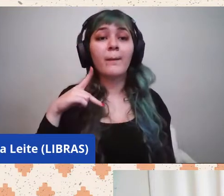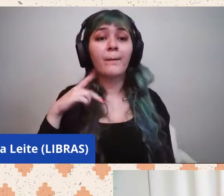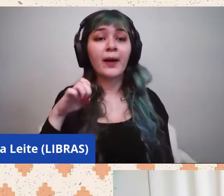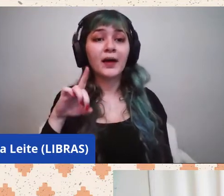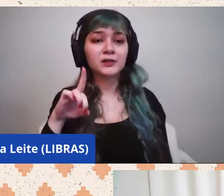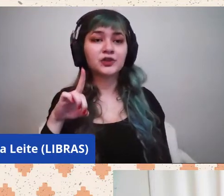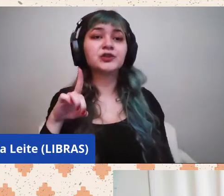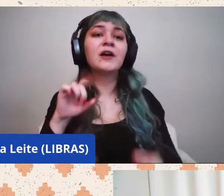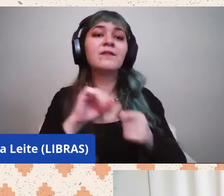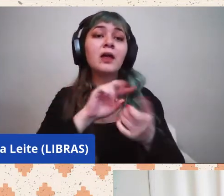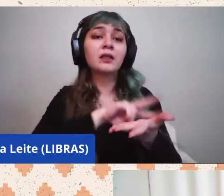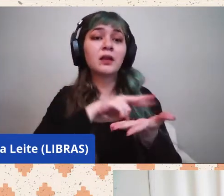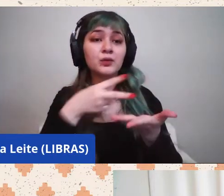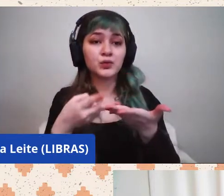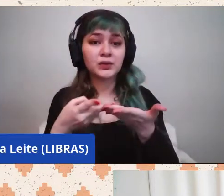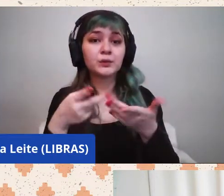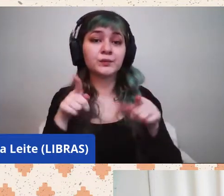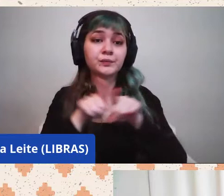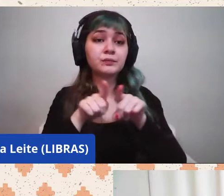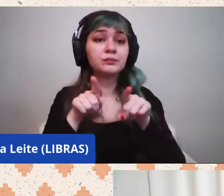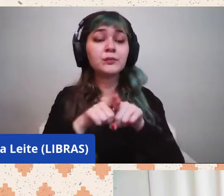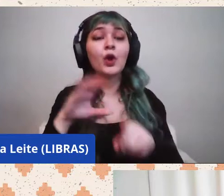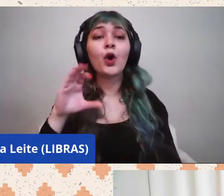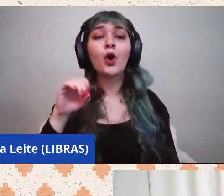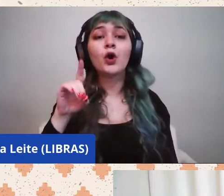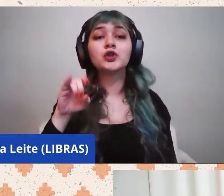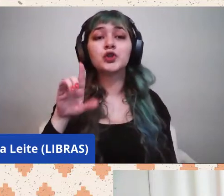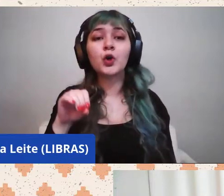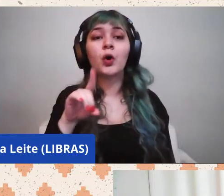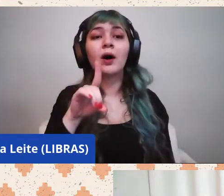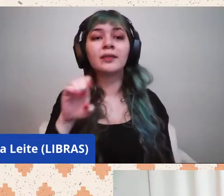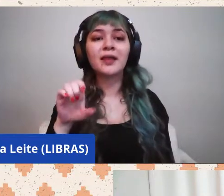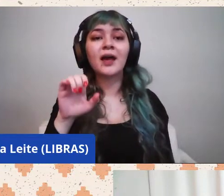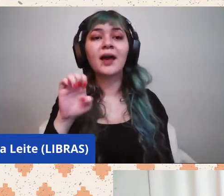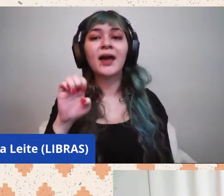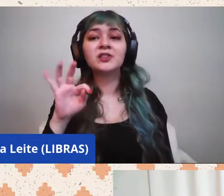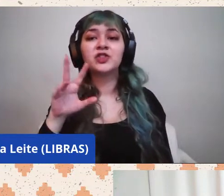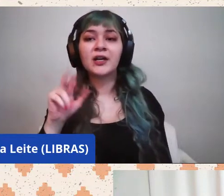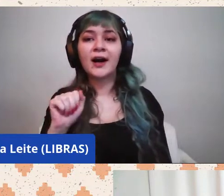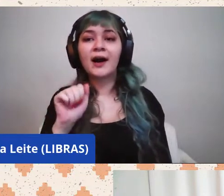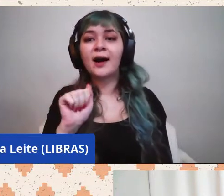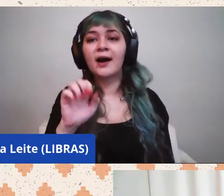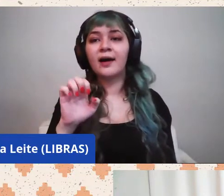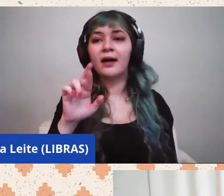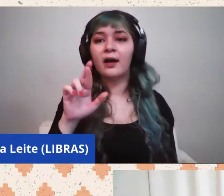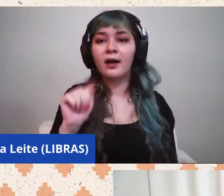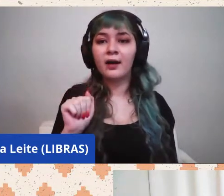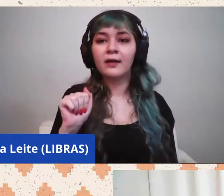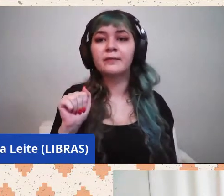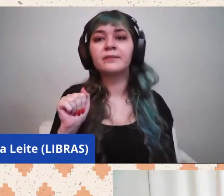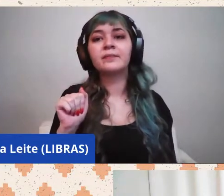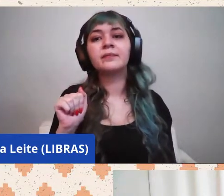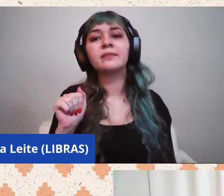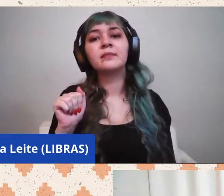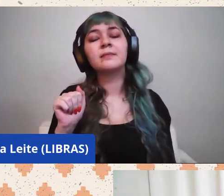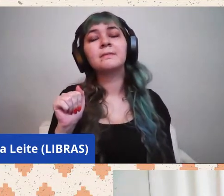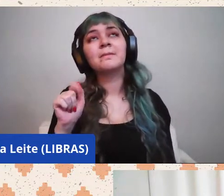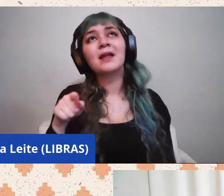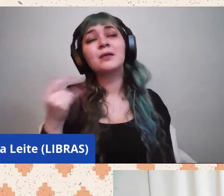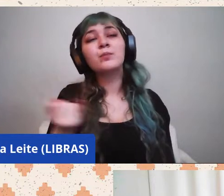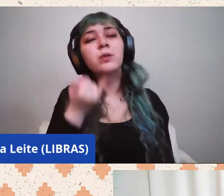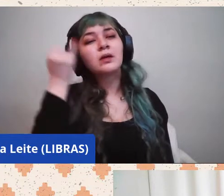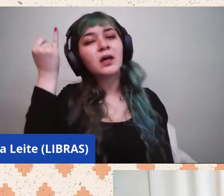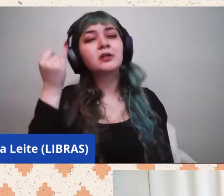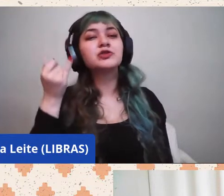a tradução do Código de Ética da AERA e acho que é muito importante